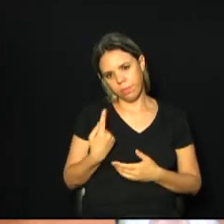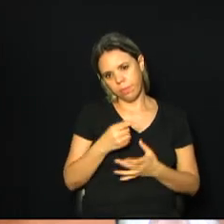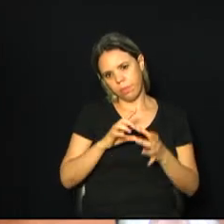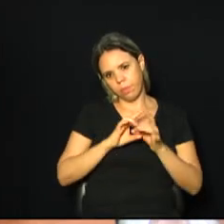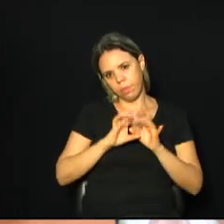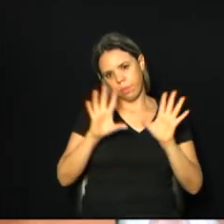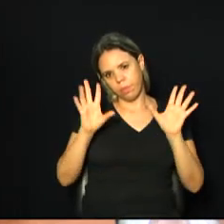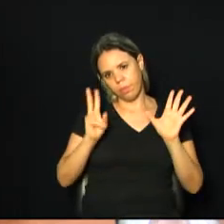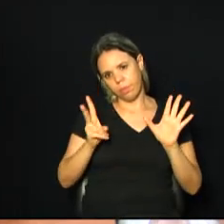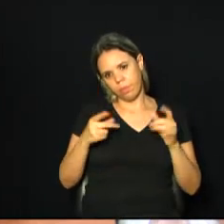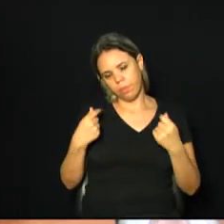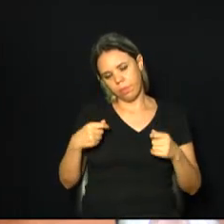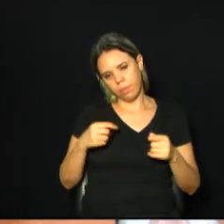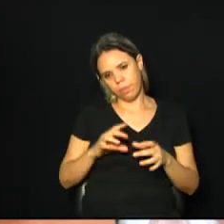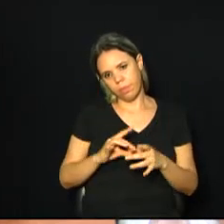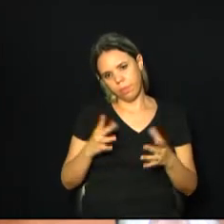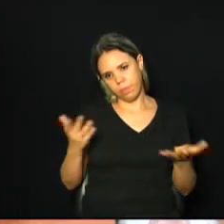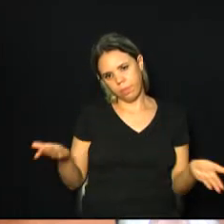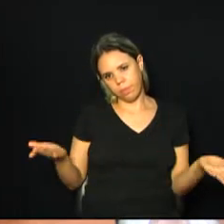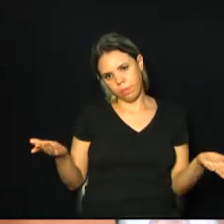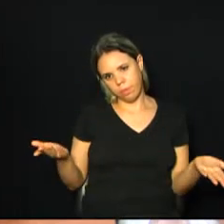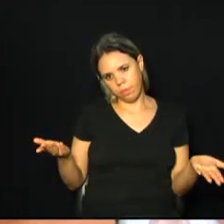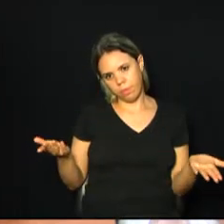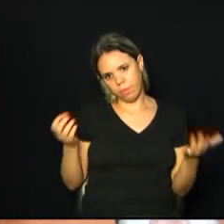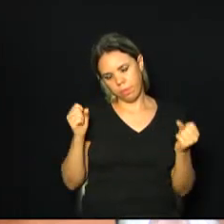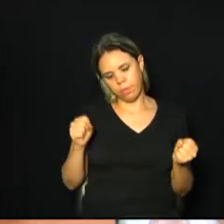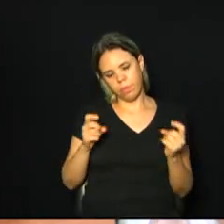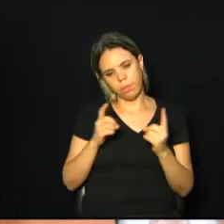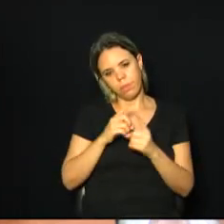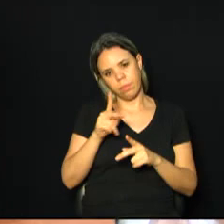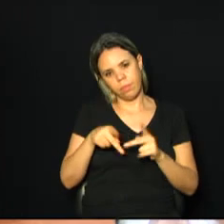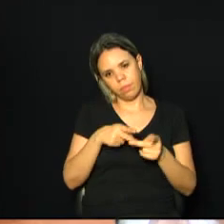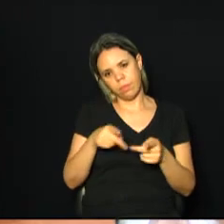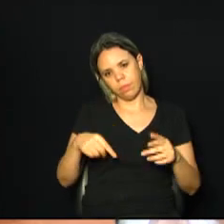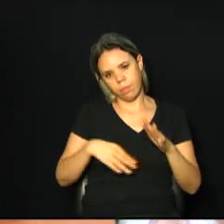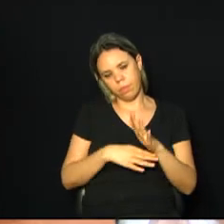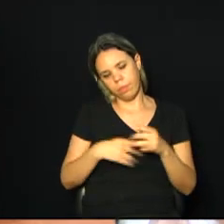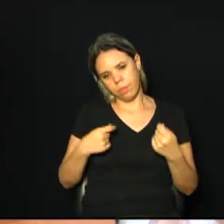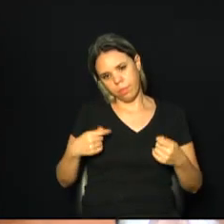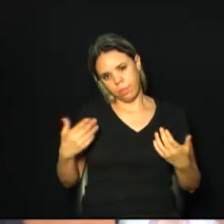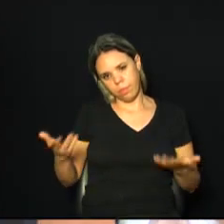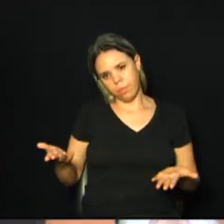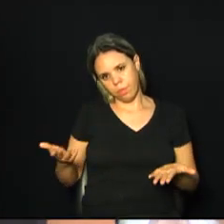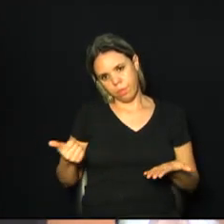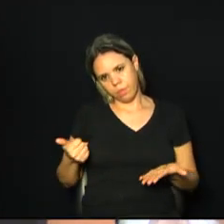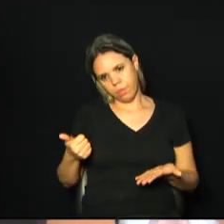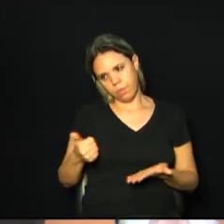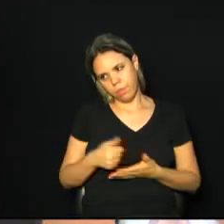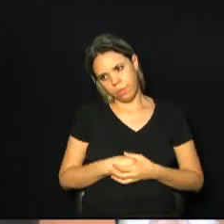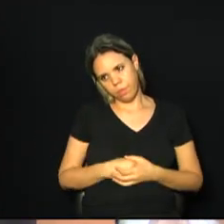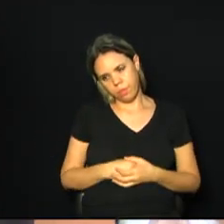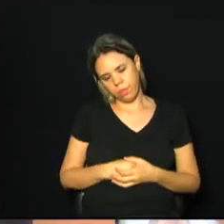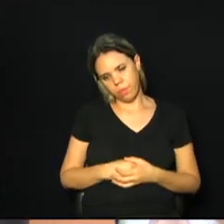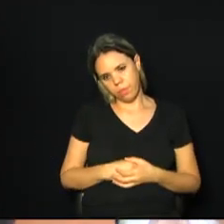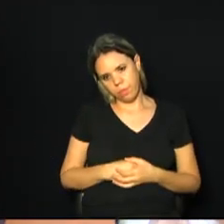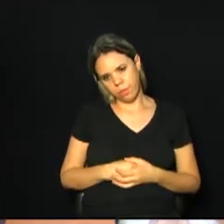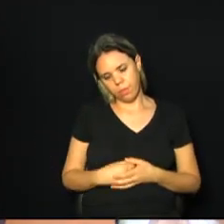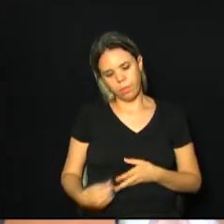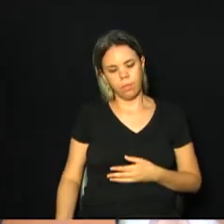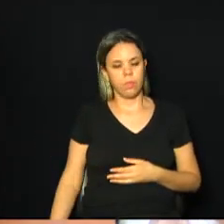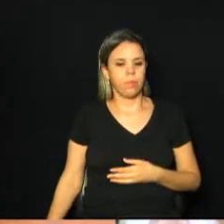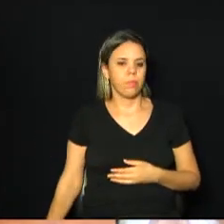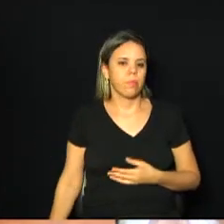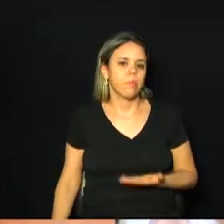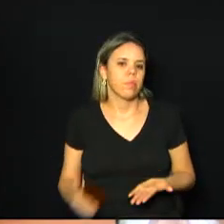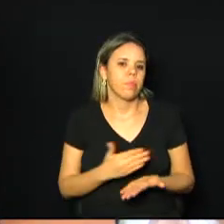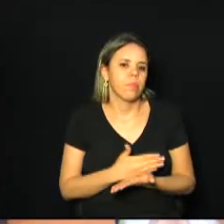disposição sempre que necessário, para poder atender aquilo que a casa precisa. Tá bom? Eu vou fazer uma